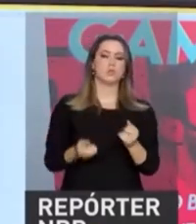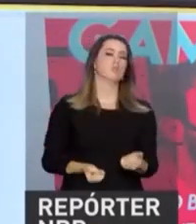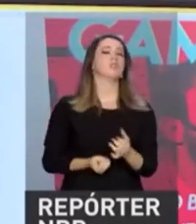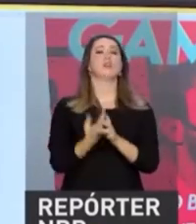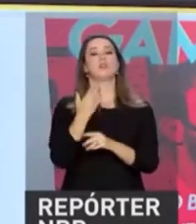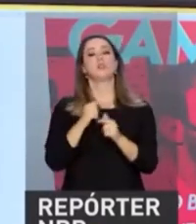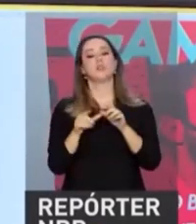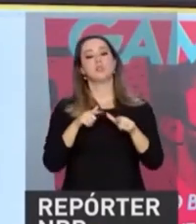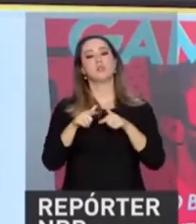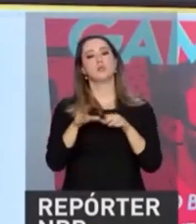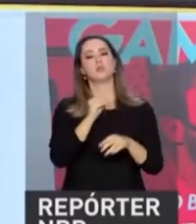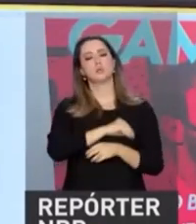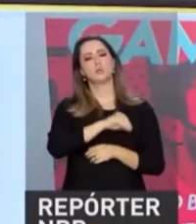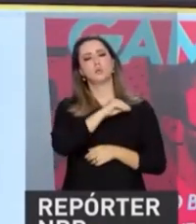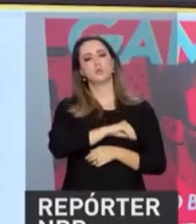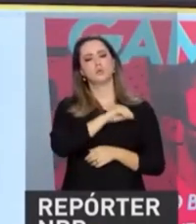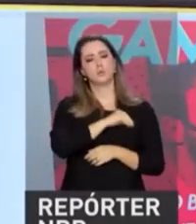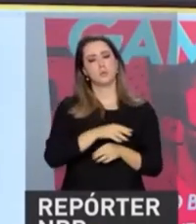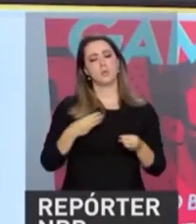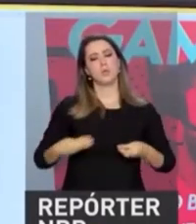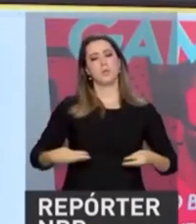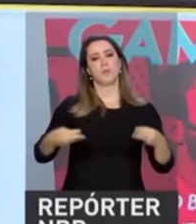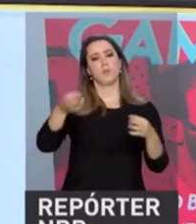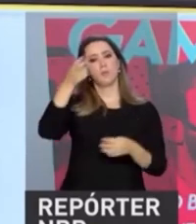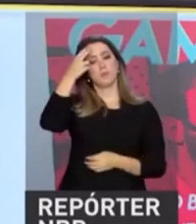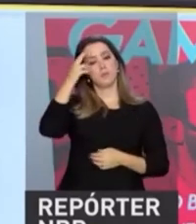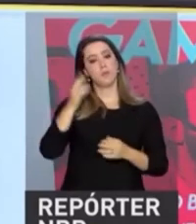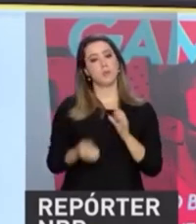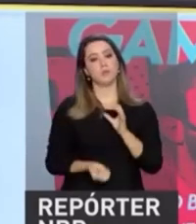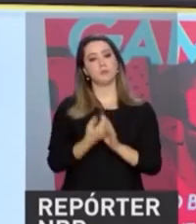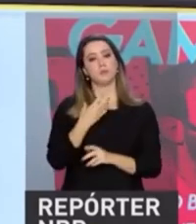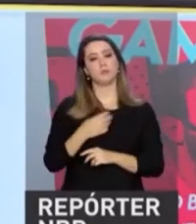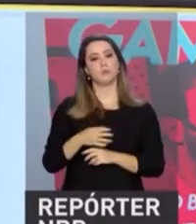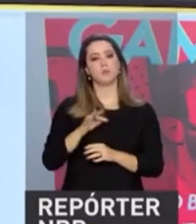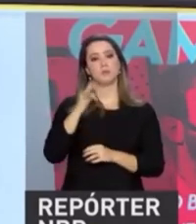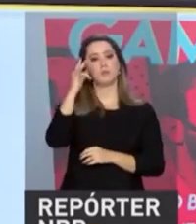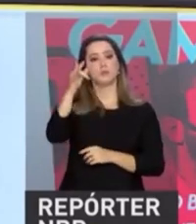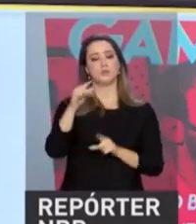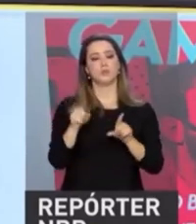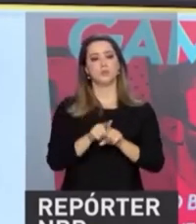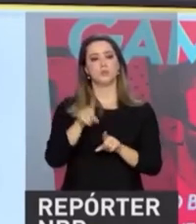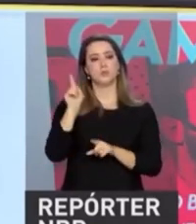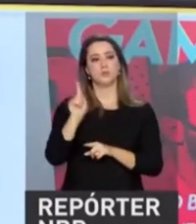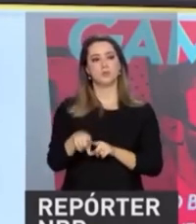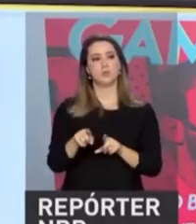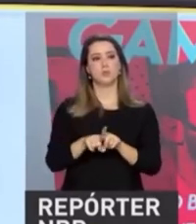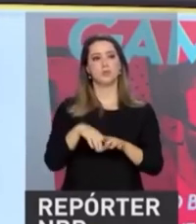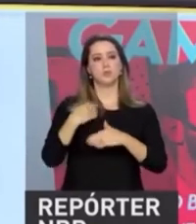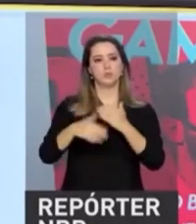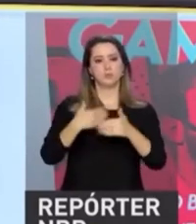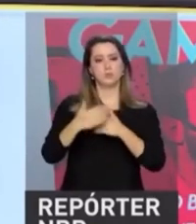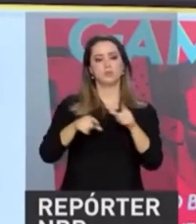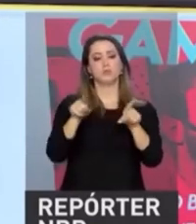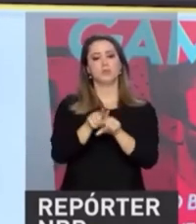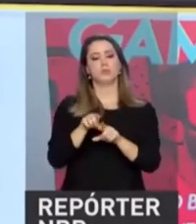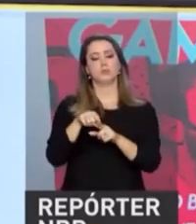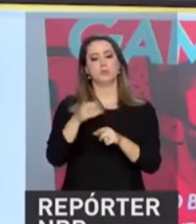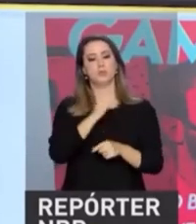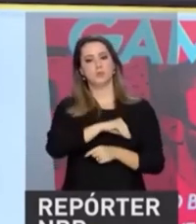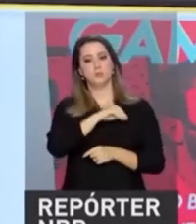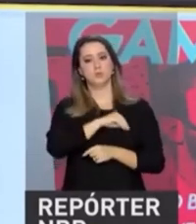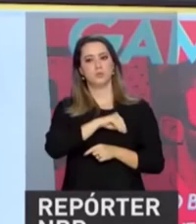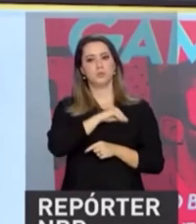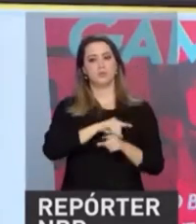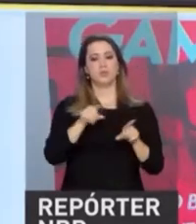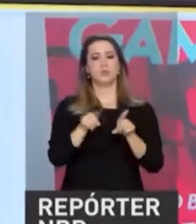geração de renda, né? O MINC está com essa campanha Cultura Gera Futuro, e é isso, cultura gera renda, gera futuro, e a gente quer